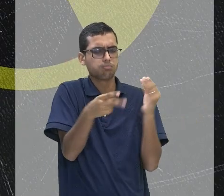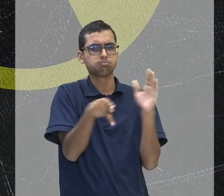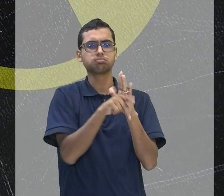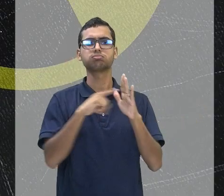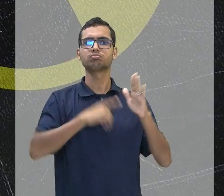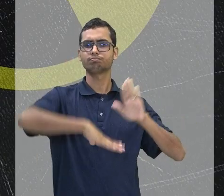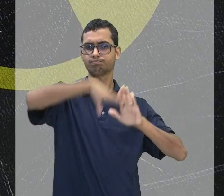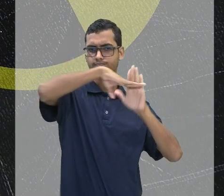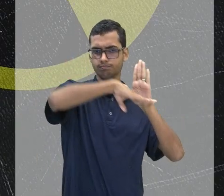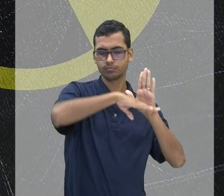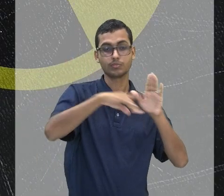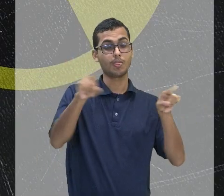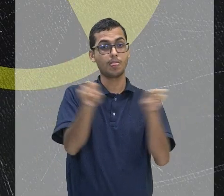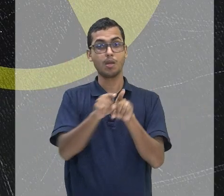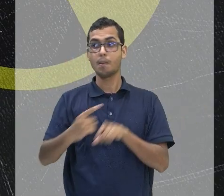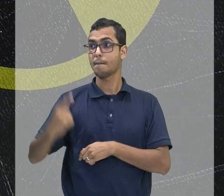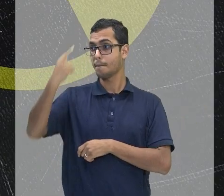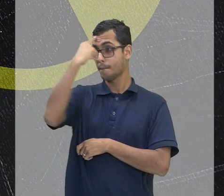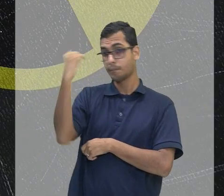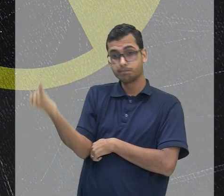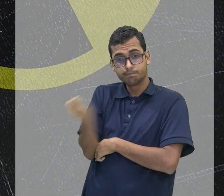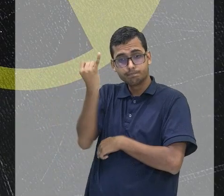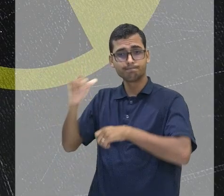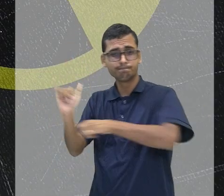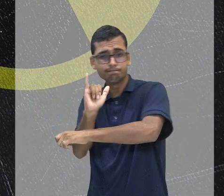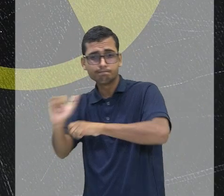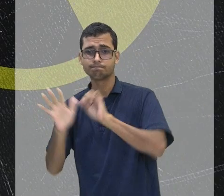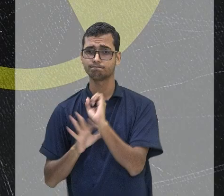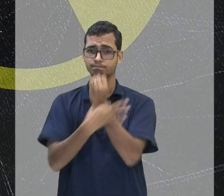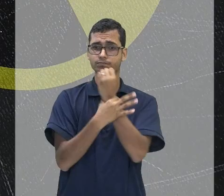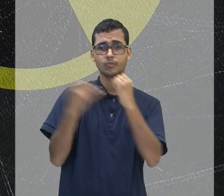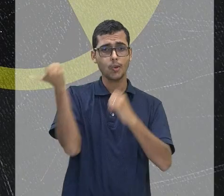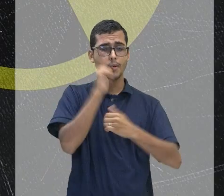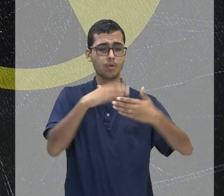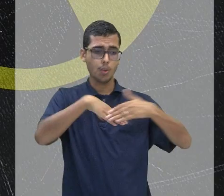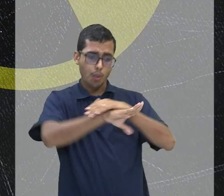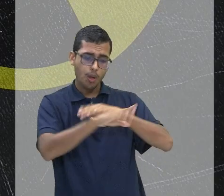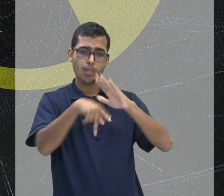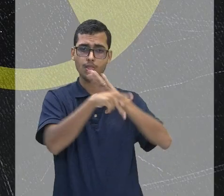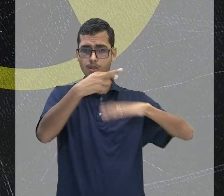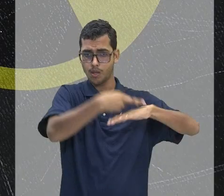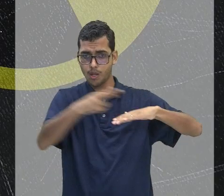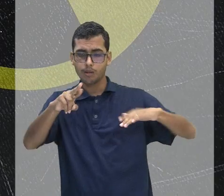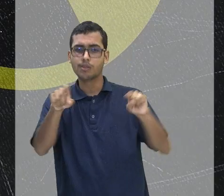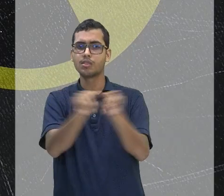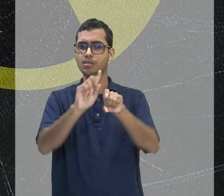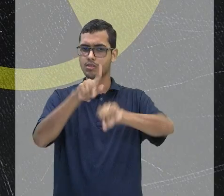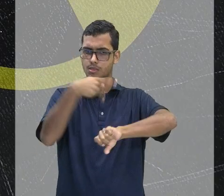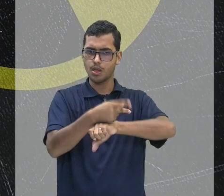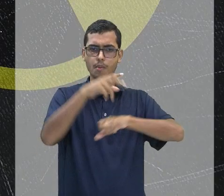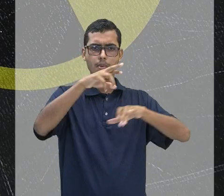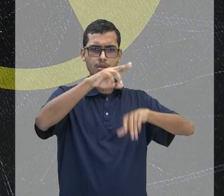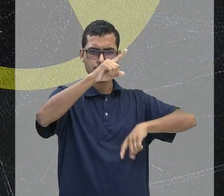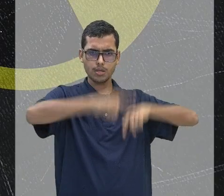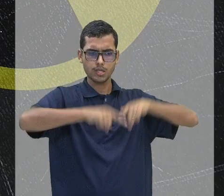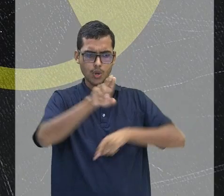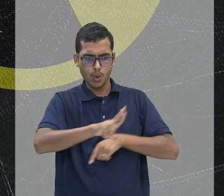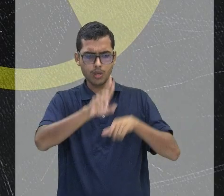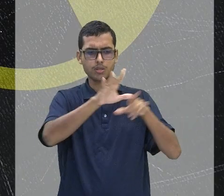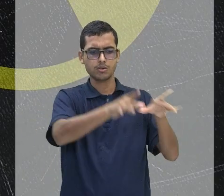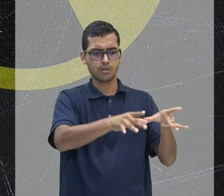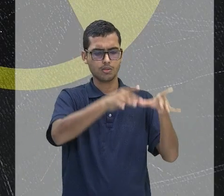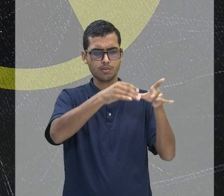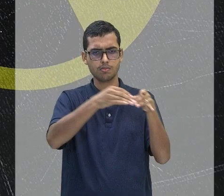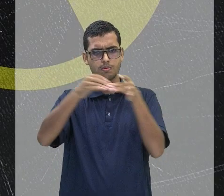necessário pensar, né, em maneiras seguras de armazená-lo e também de descartá-los corretamente, minimizando aí o risco